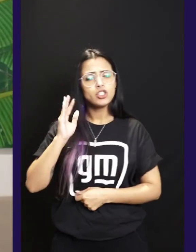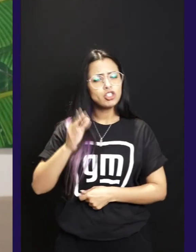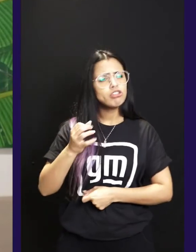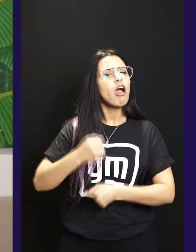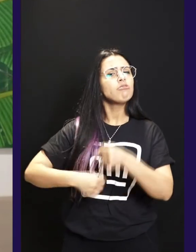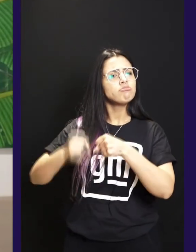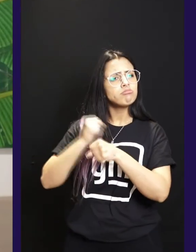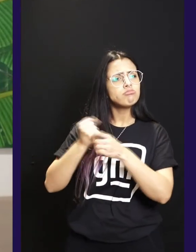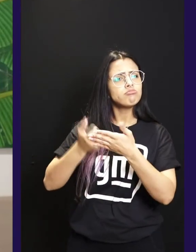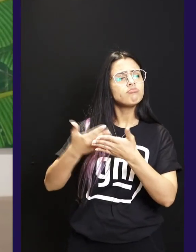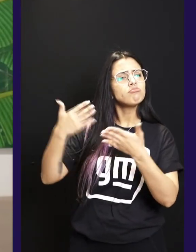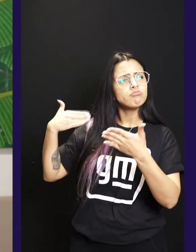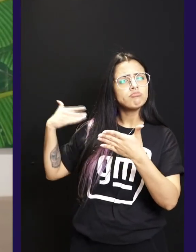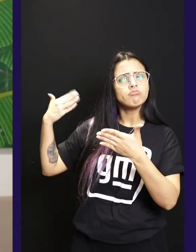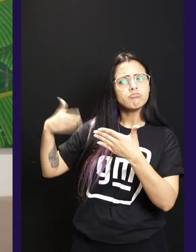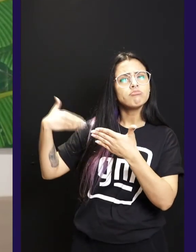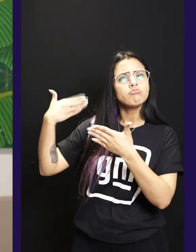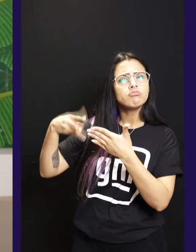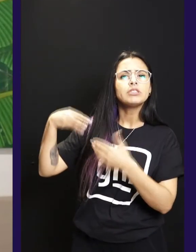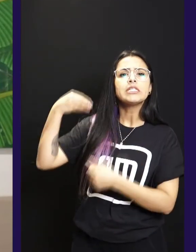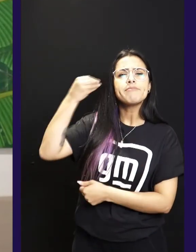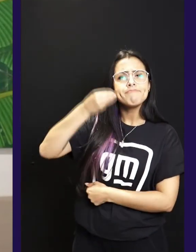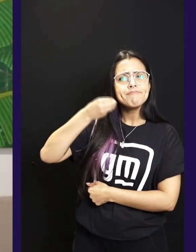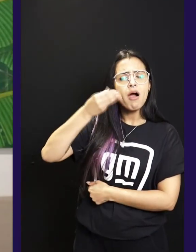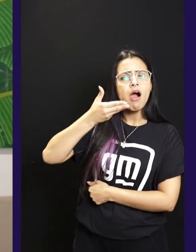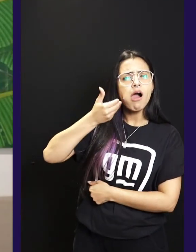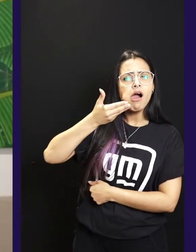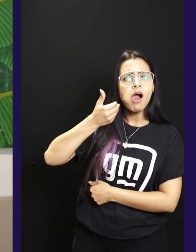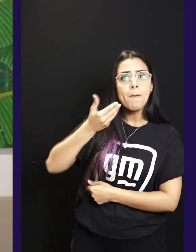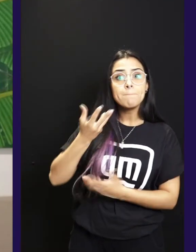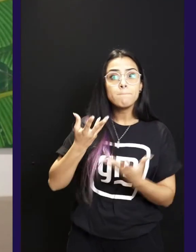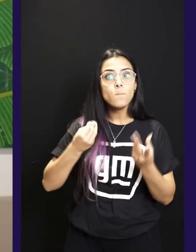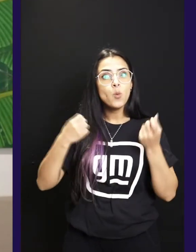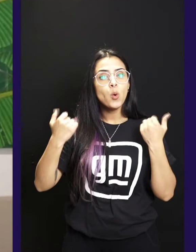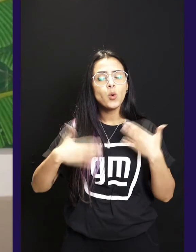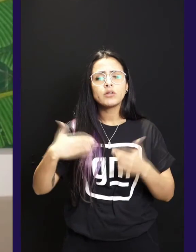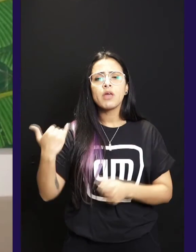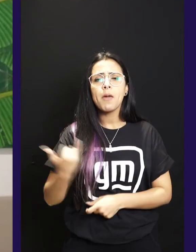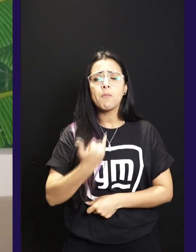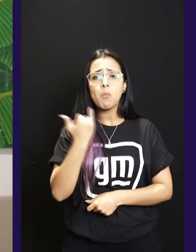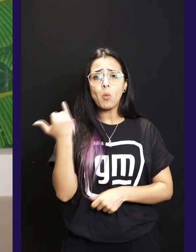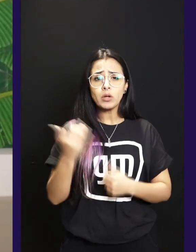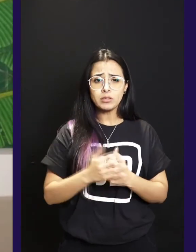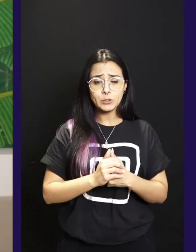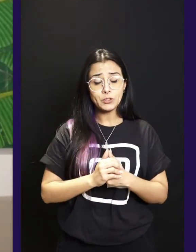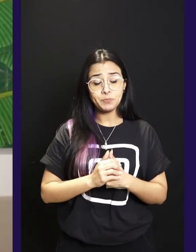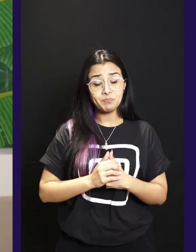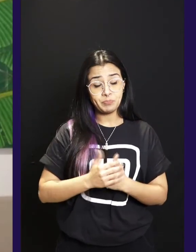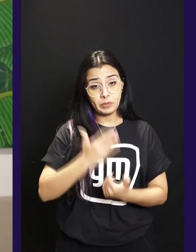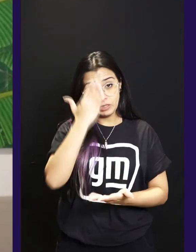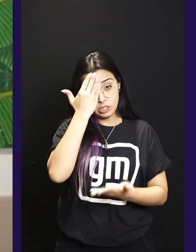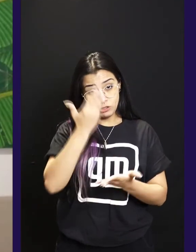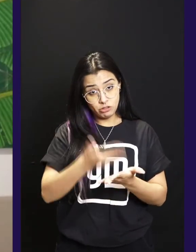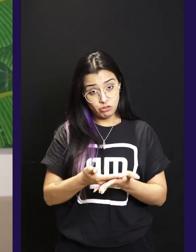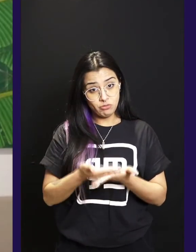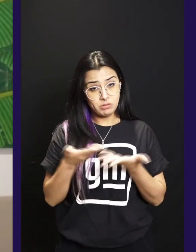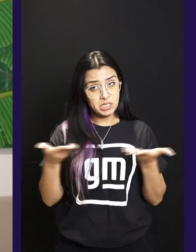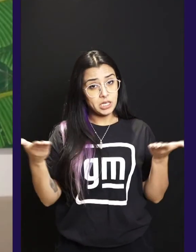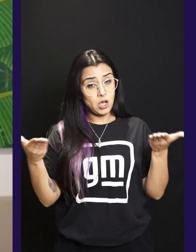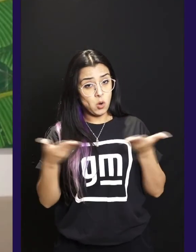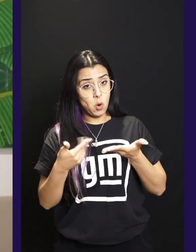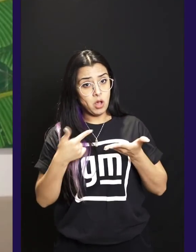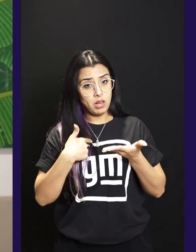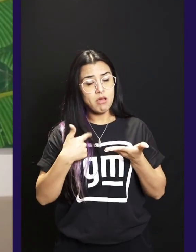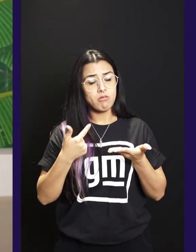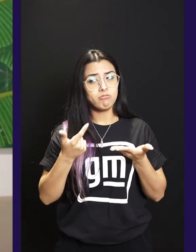aprendido coisas bastante importantes, né? Acho que algo que eu poderia dizer hoje, para já encaminhar